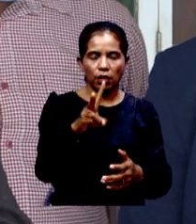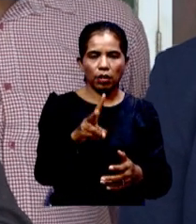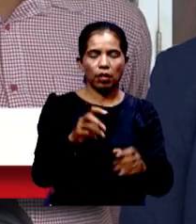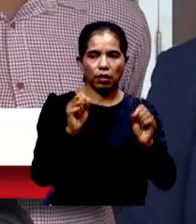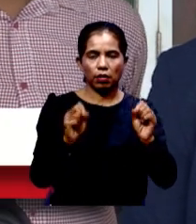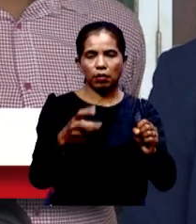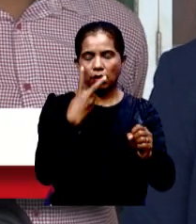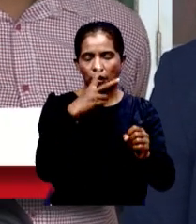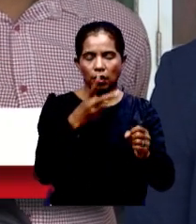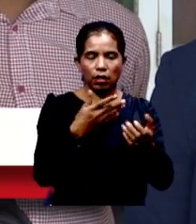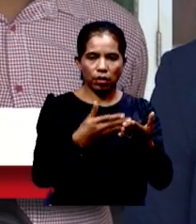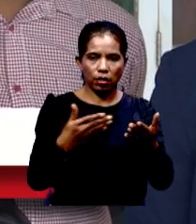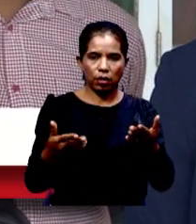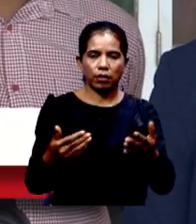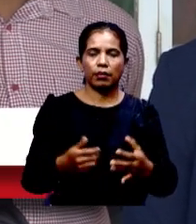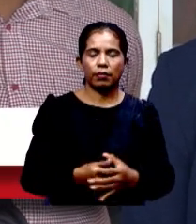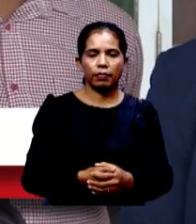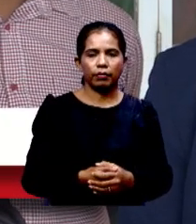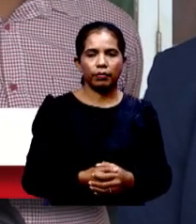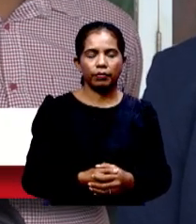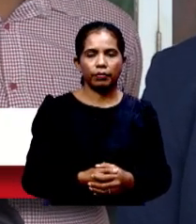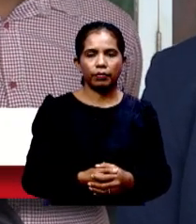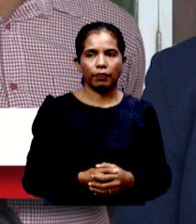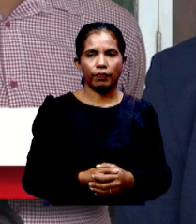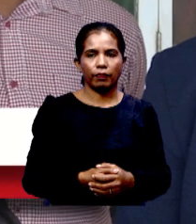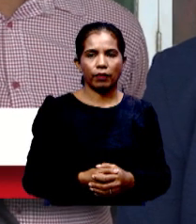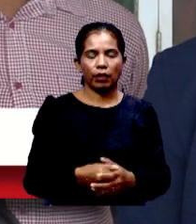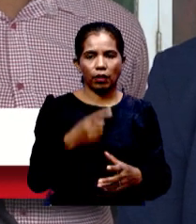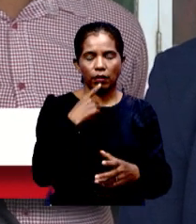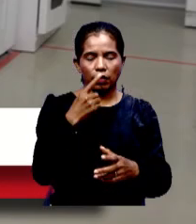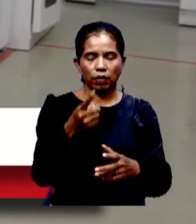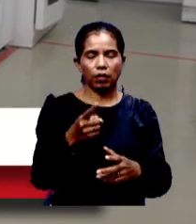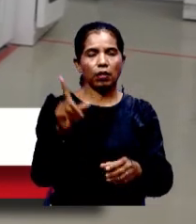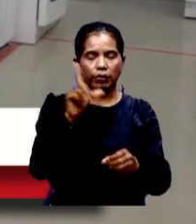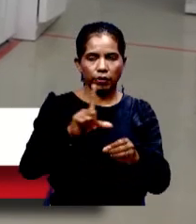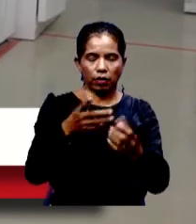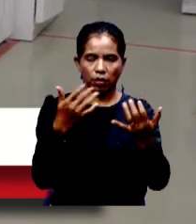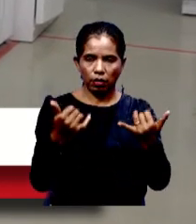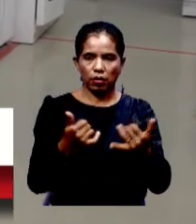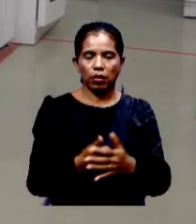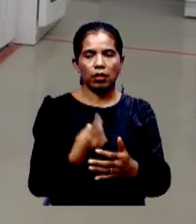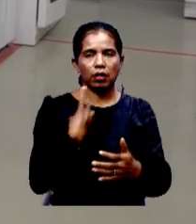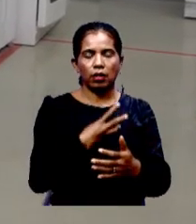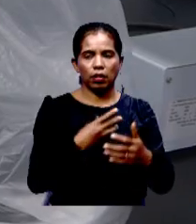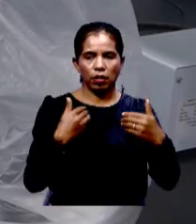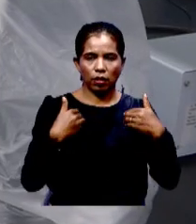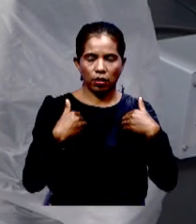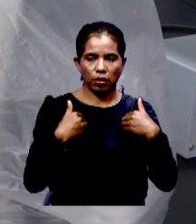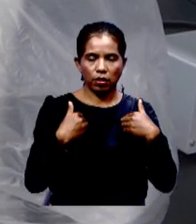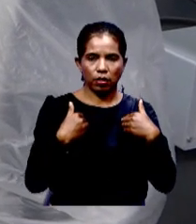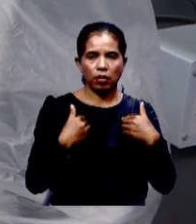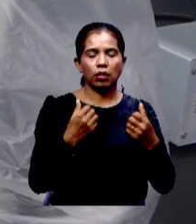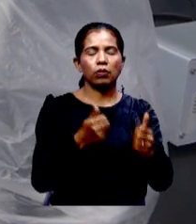the standard of what we call number one. So NSNWR explica que o laboratório agora não vem aqui para ir, standard